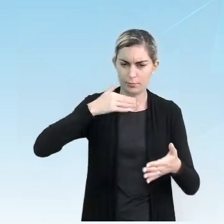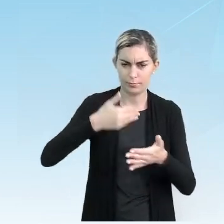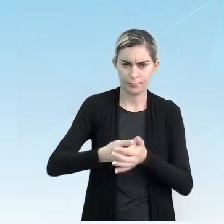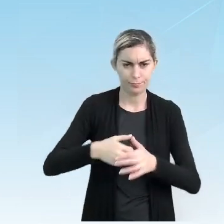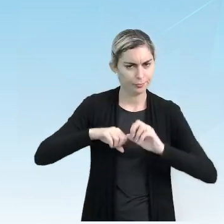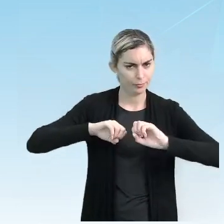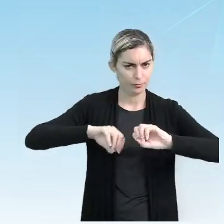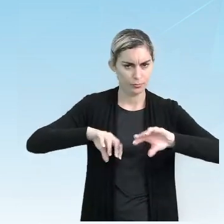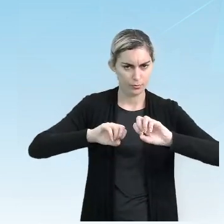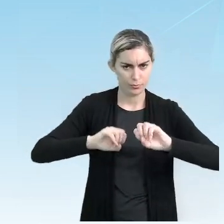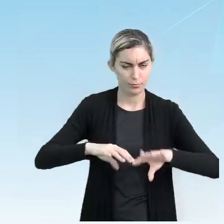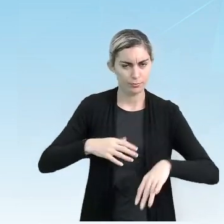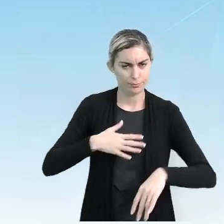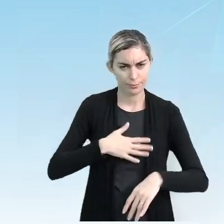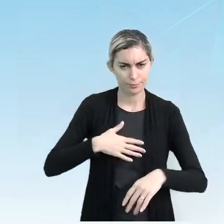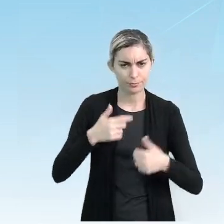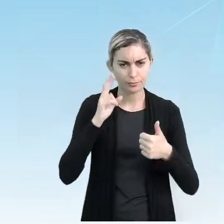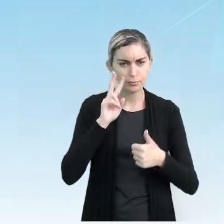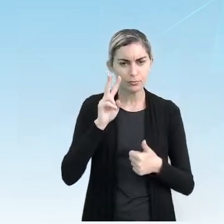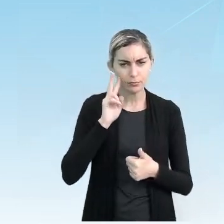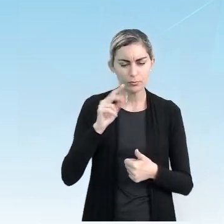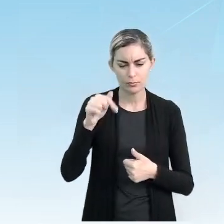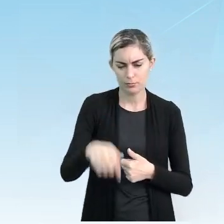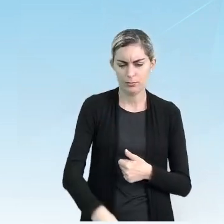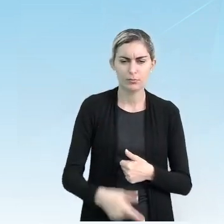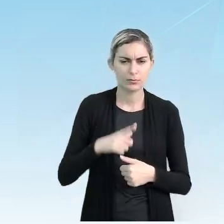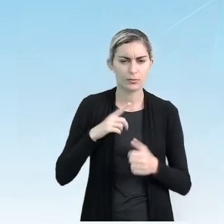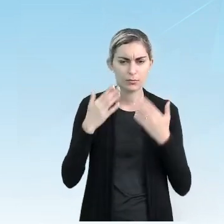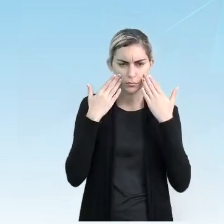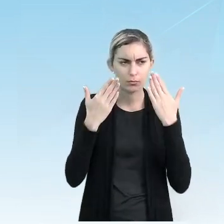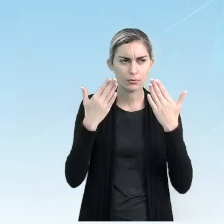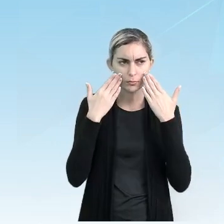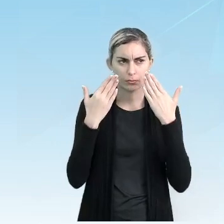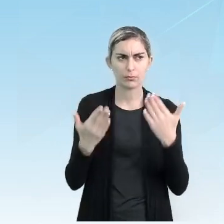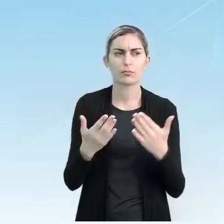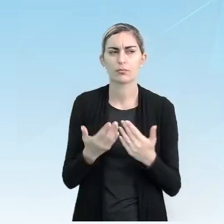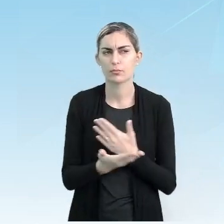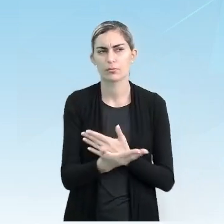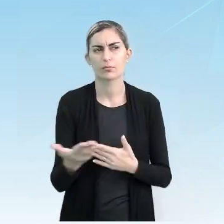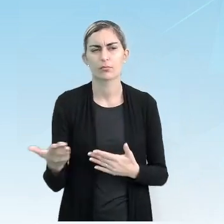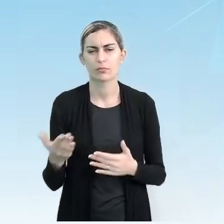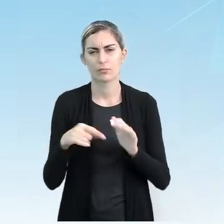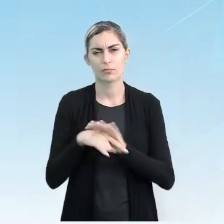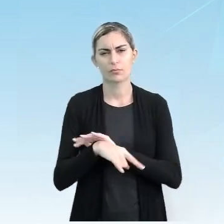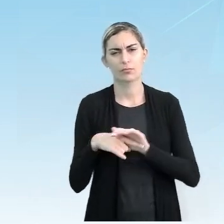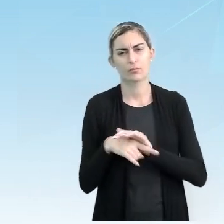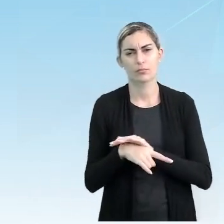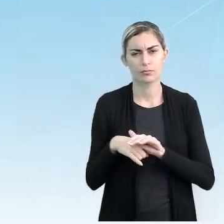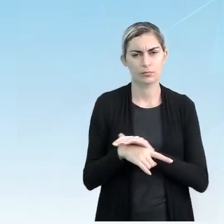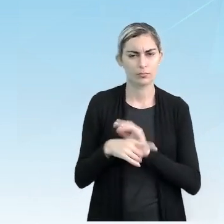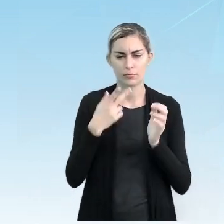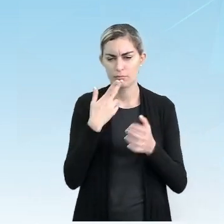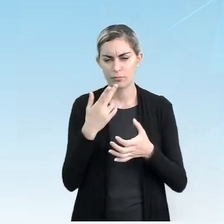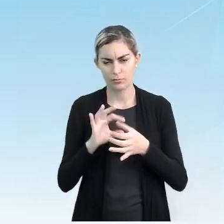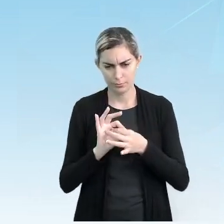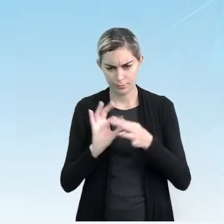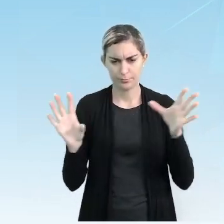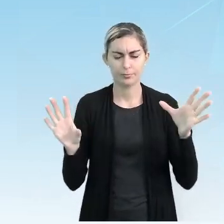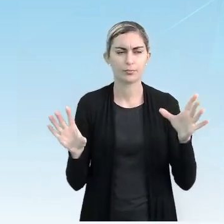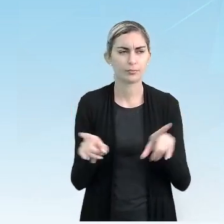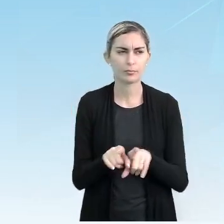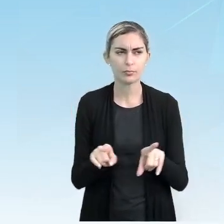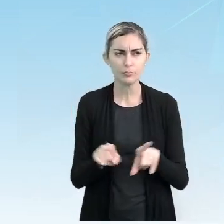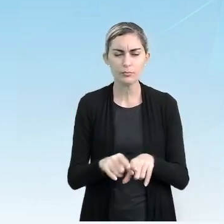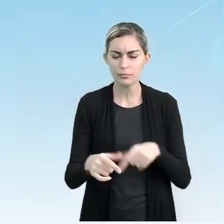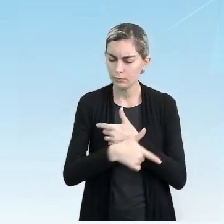esse bate-papo gostoso. Lembrar que aqui nós estamos apresentando e vocês vão pesquisar. Hoje a gente falou de liberdade, falou do que mais? Isso, falou